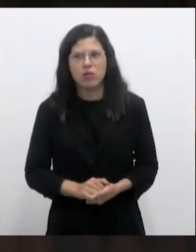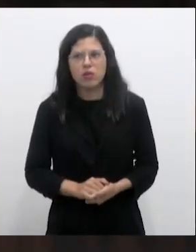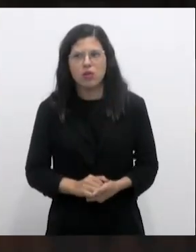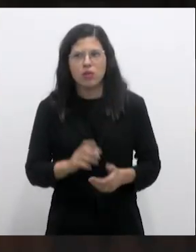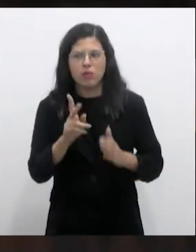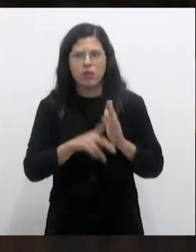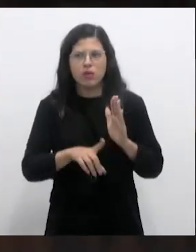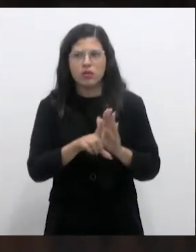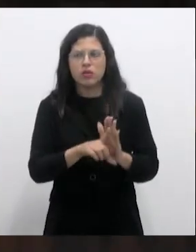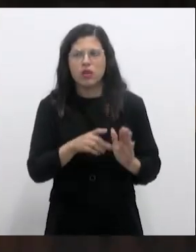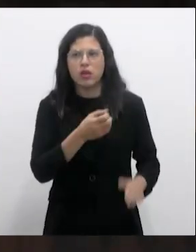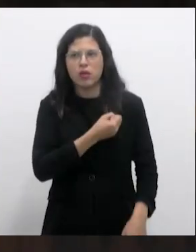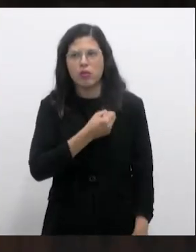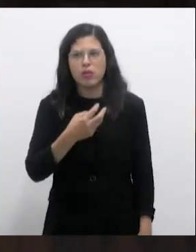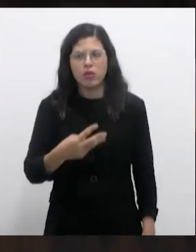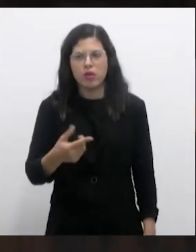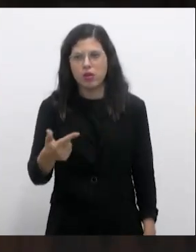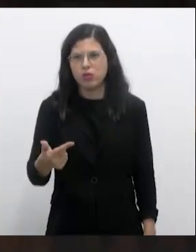Projeto de lei número